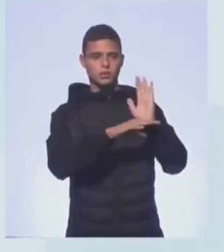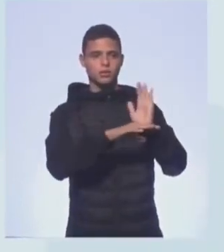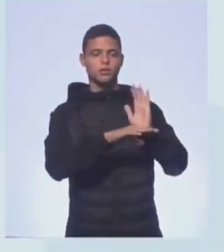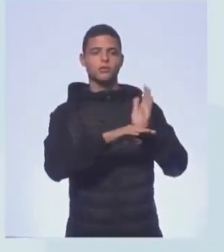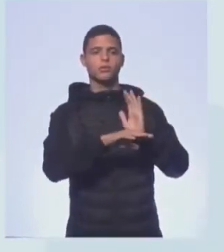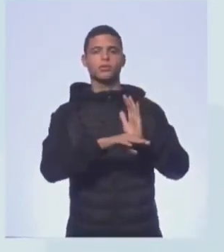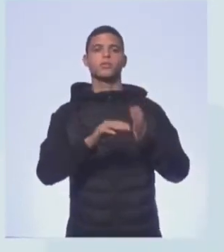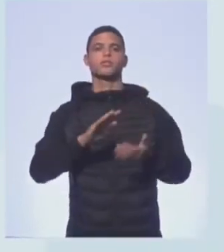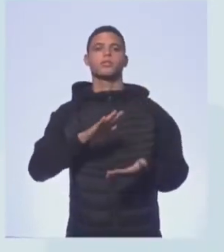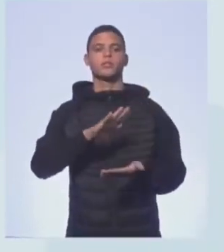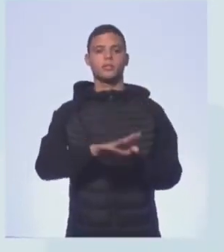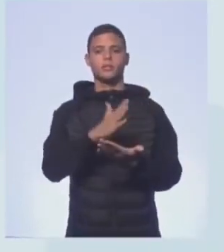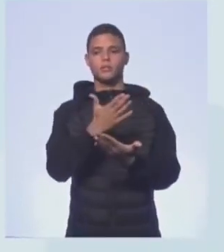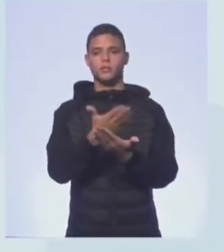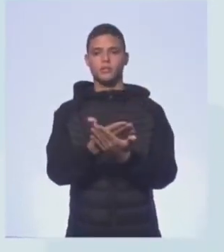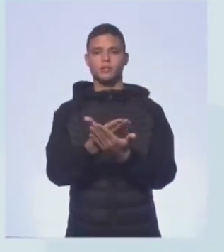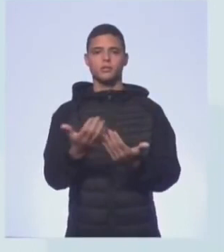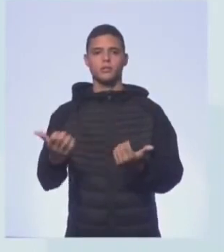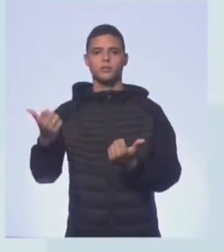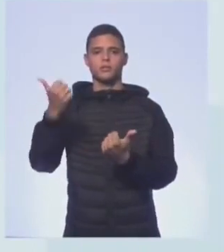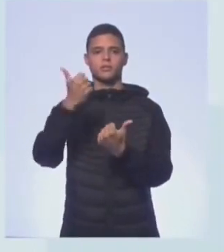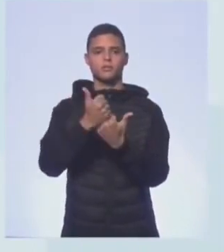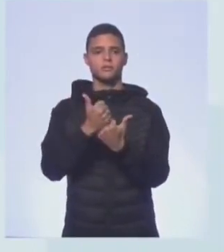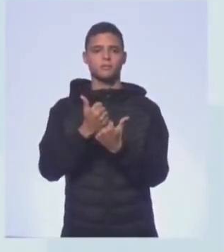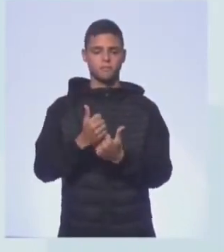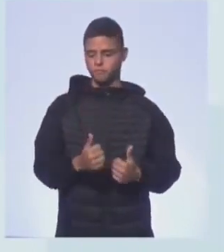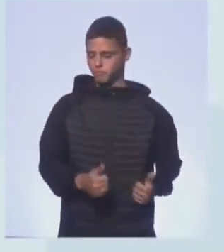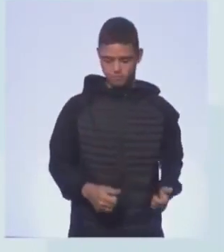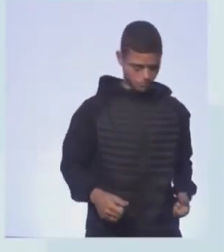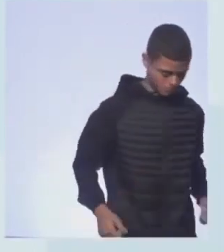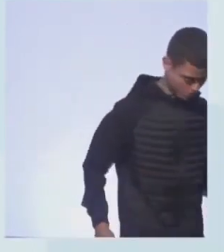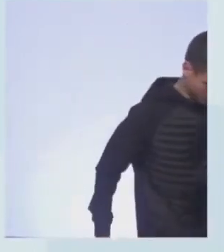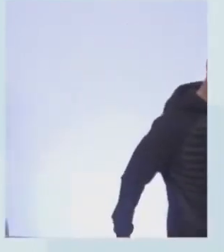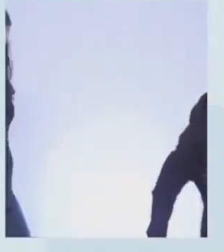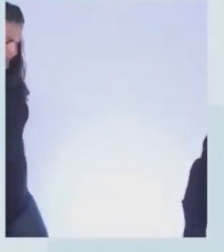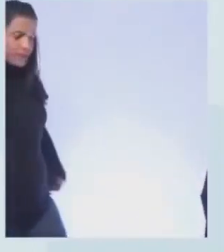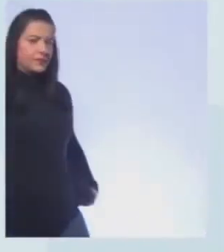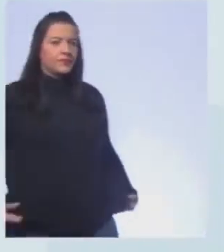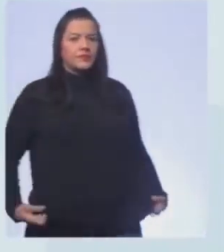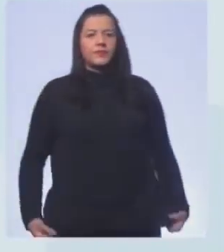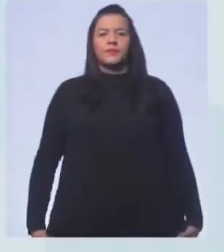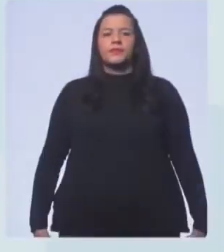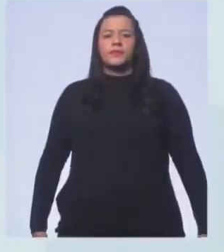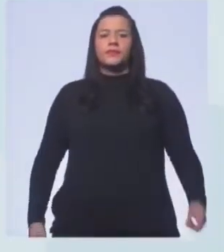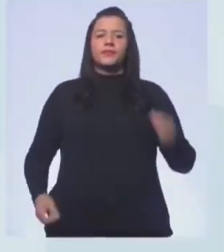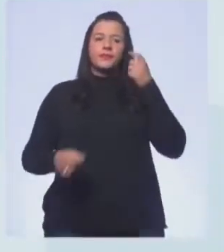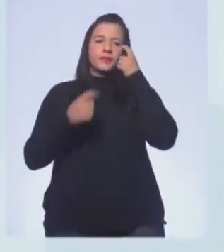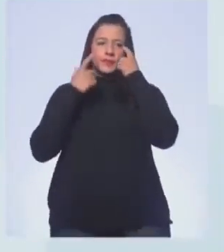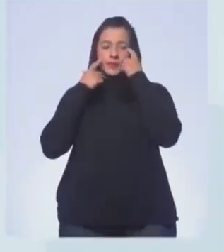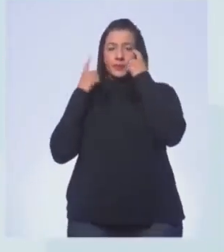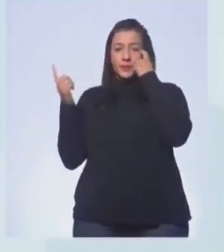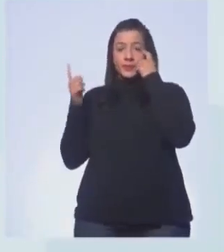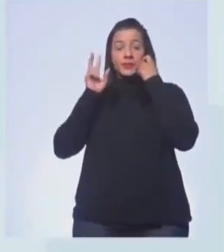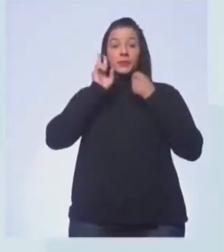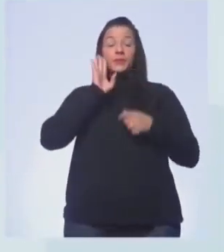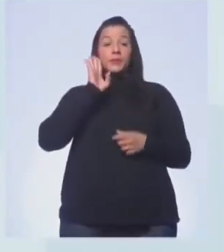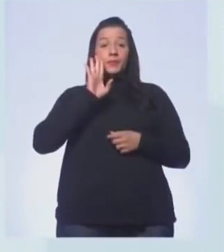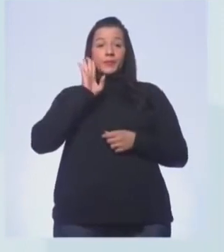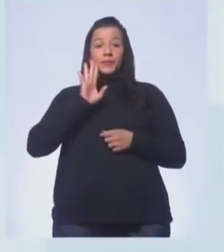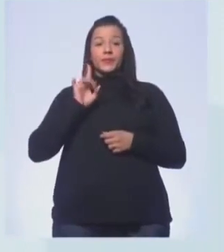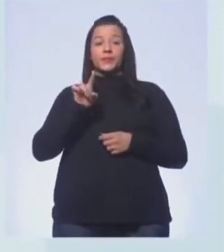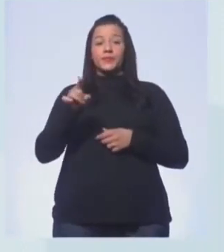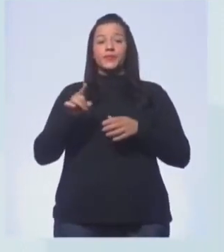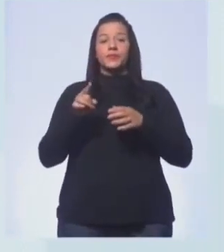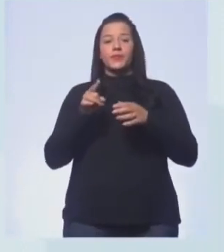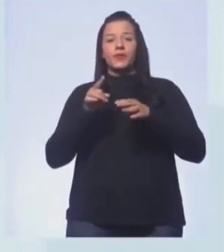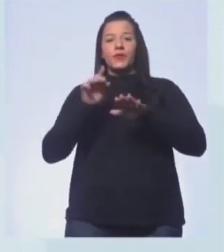videocasts, né? Então eu trouxe a versão de videocast porque eu acho legal, com aquela mãozinha desenhando, fica mais legal para